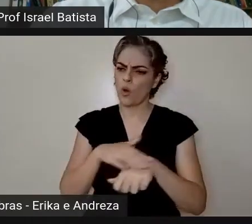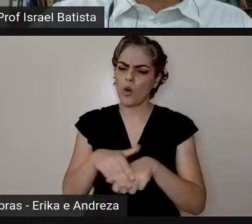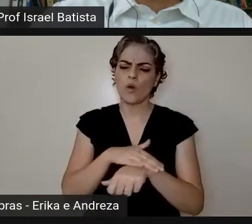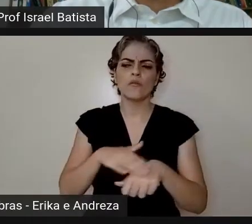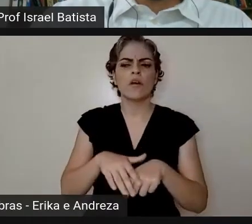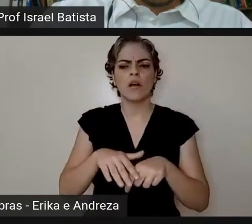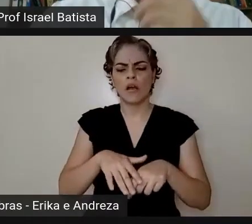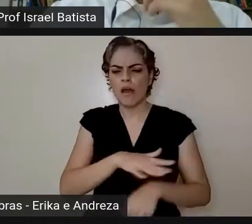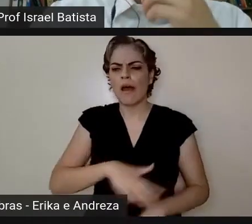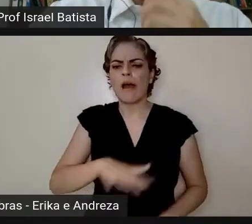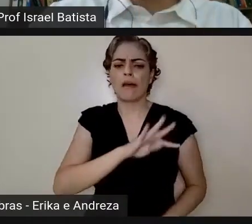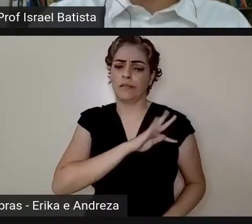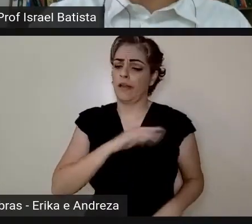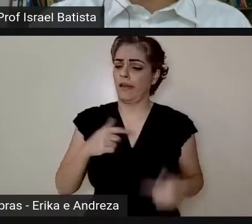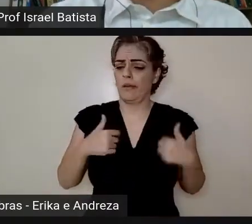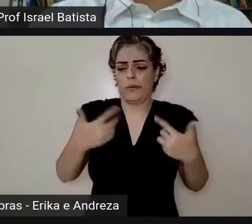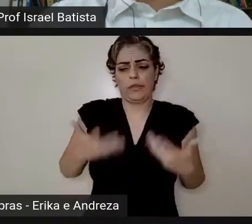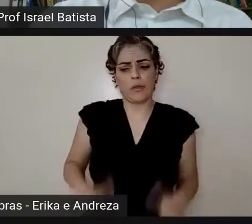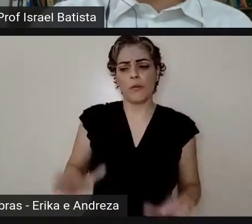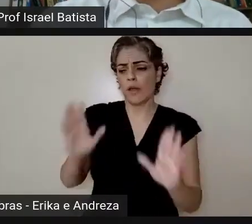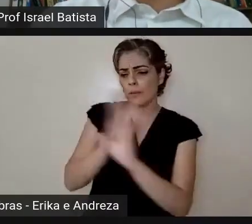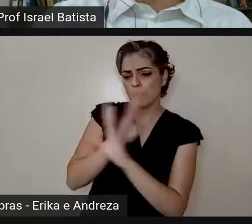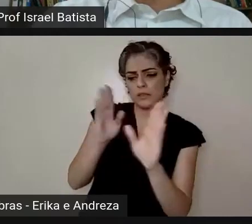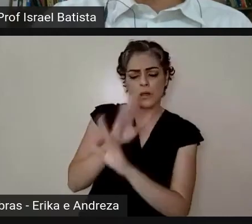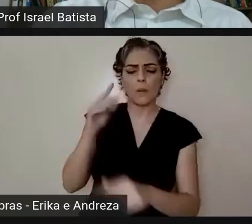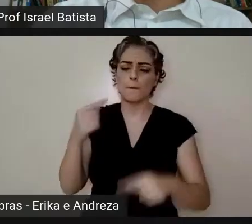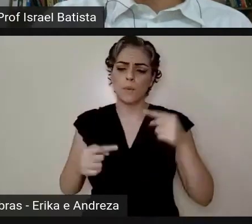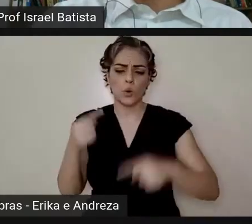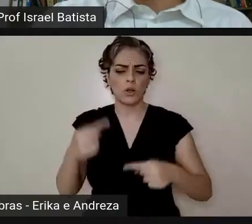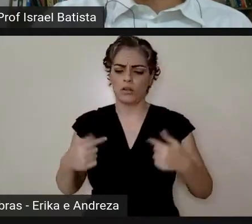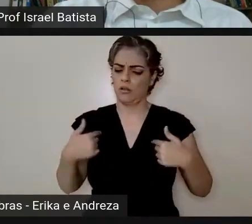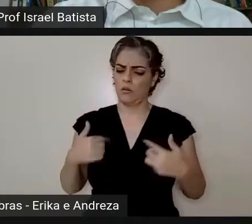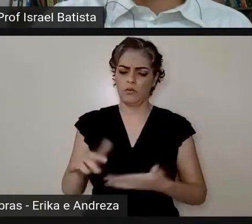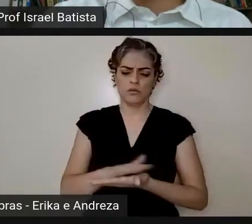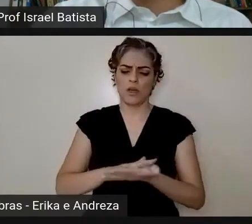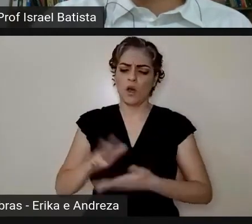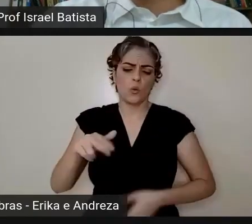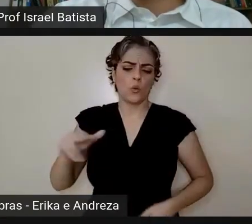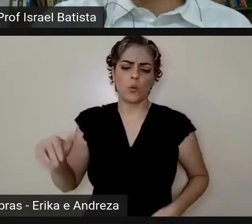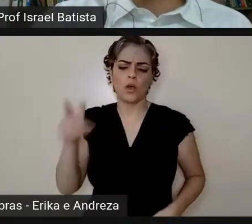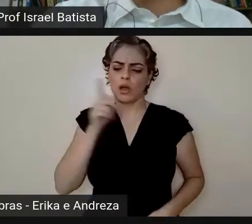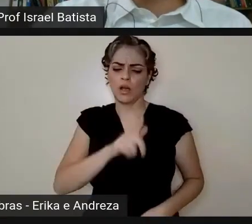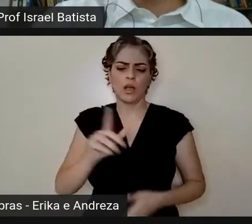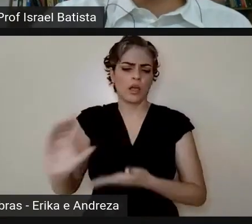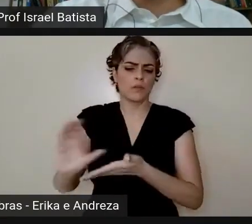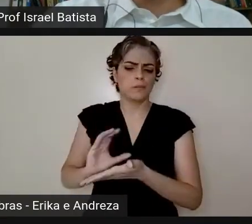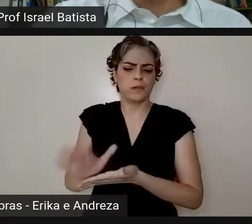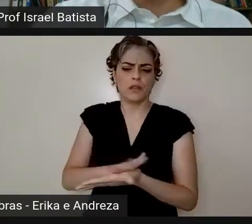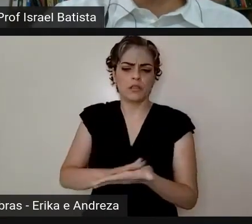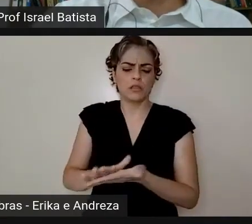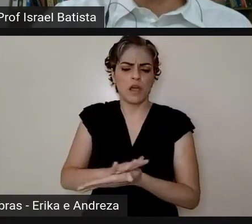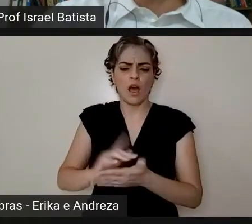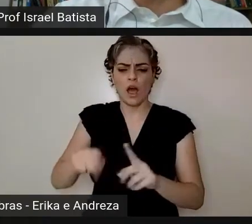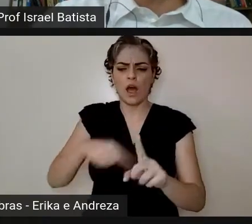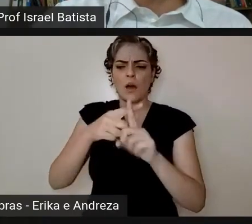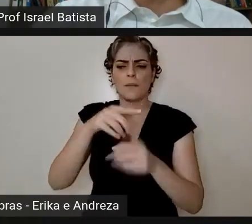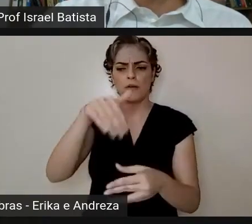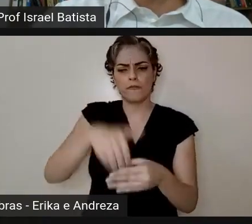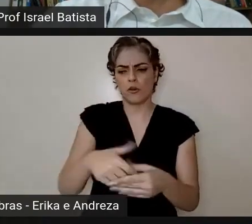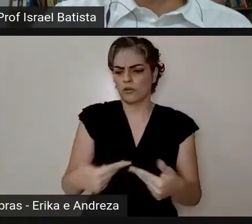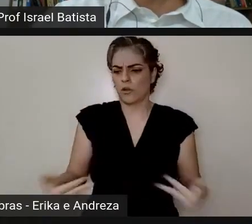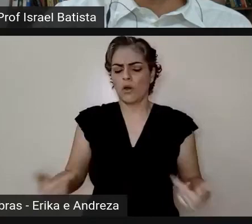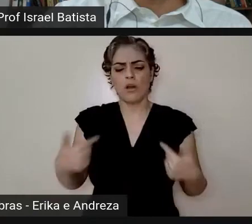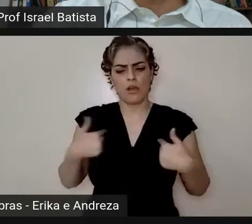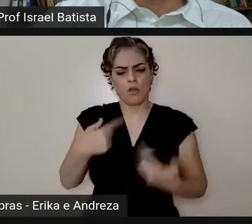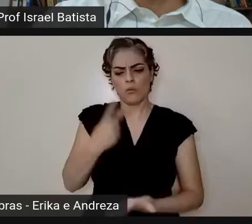quero ter perseguição política, não faço nenhuma, não tenho nenhum cargo em governo, nunca recebi emenda extra para votar de acordo com o que eu acreditei, sempre